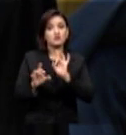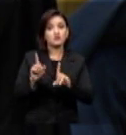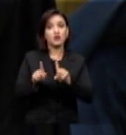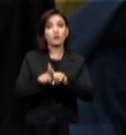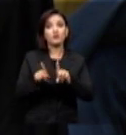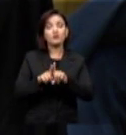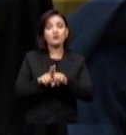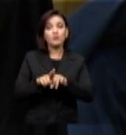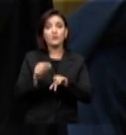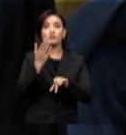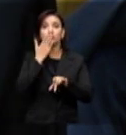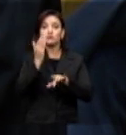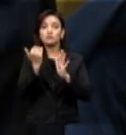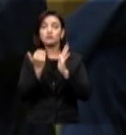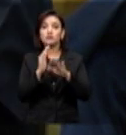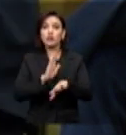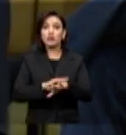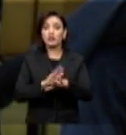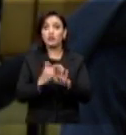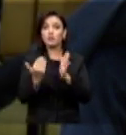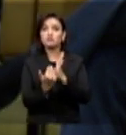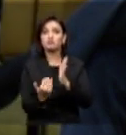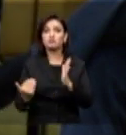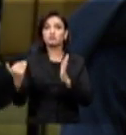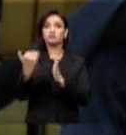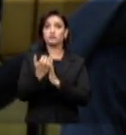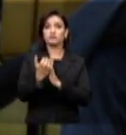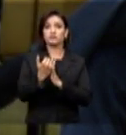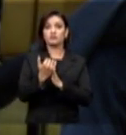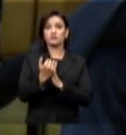prorrogação não é o caráter geral.